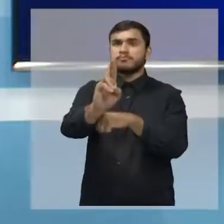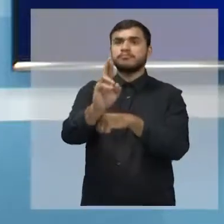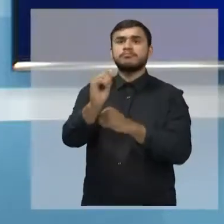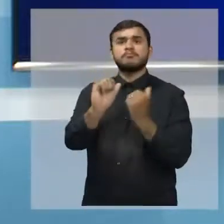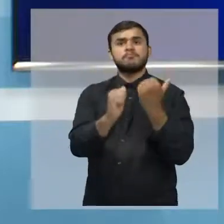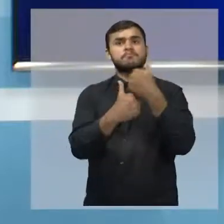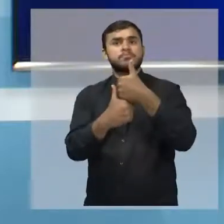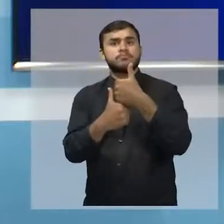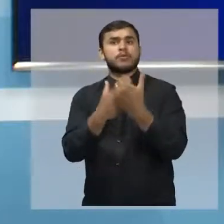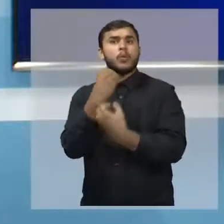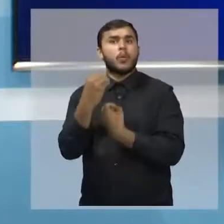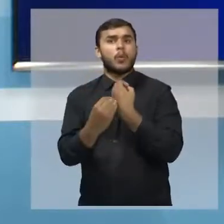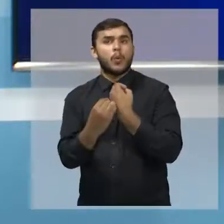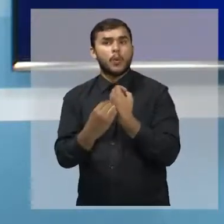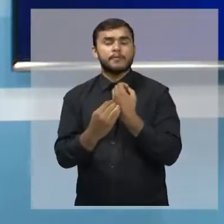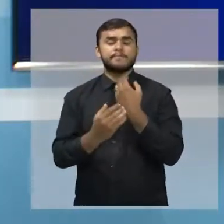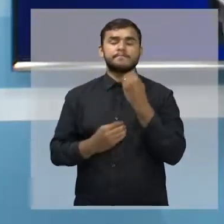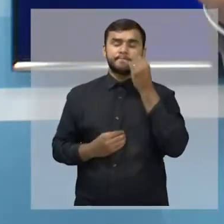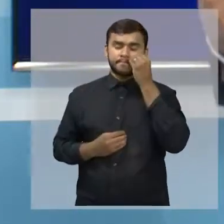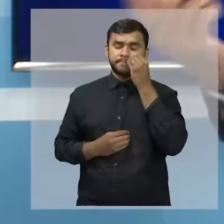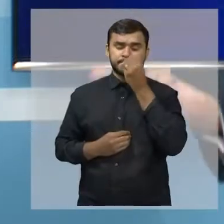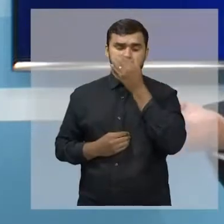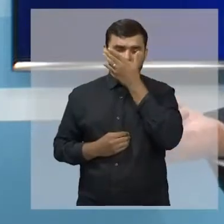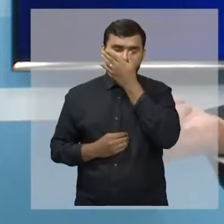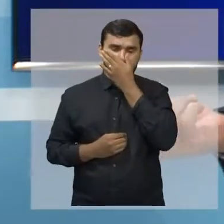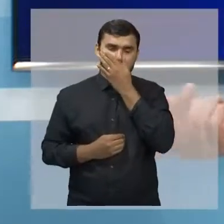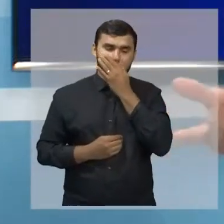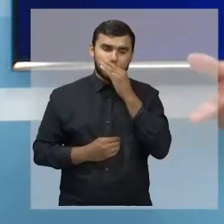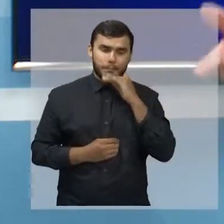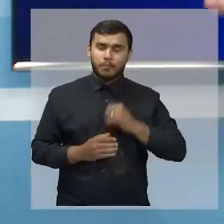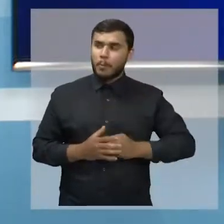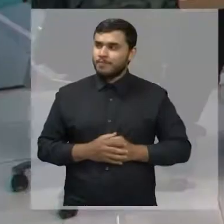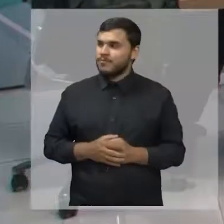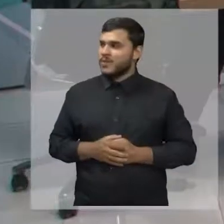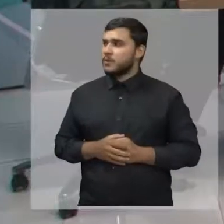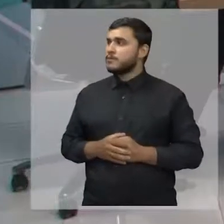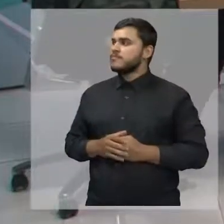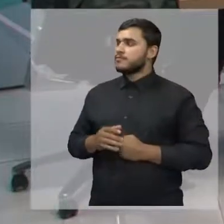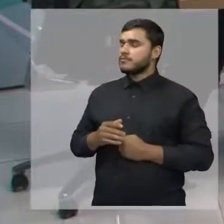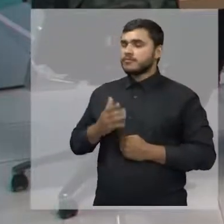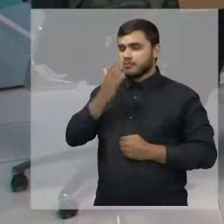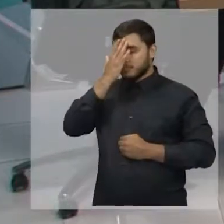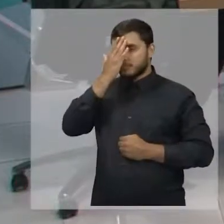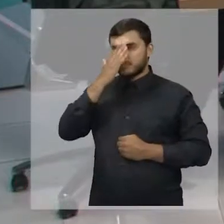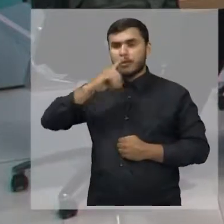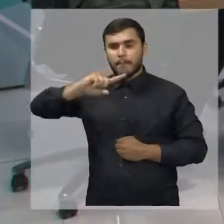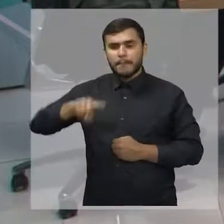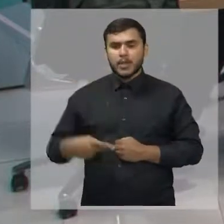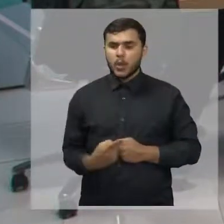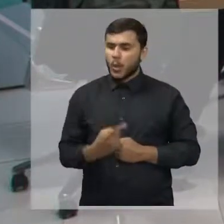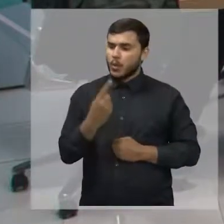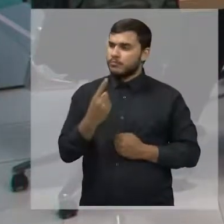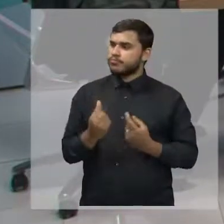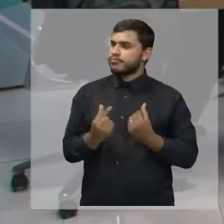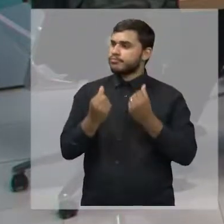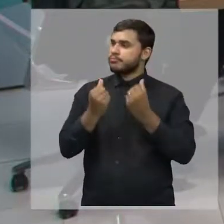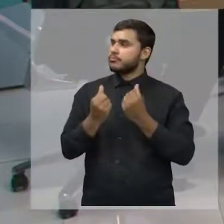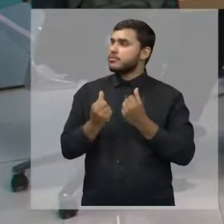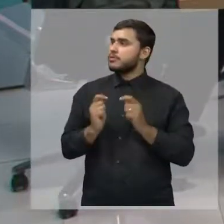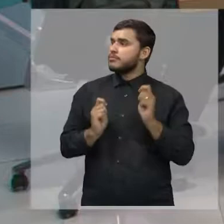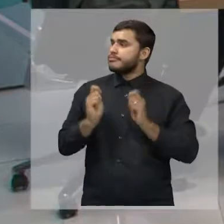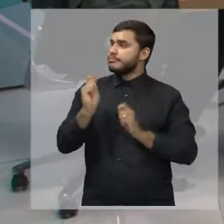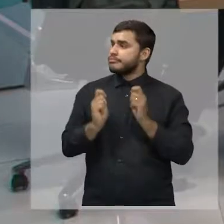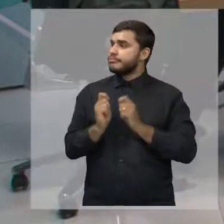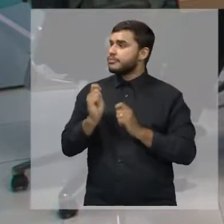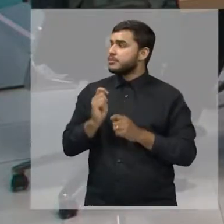economia, quantos milhões de reais a gente está esquecendo, se economizaria hoje nos processos eleitorais a